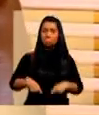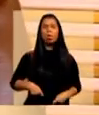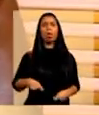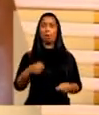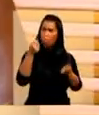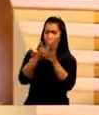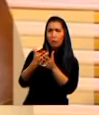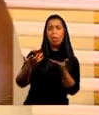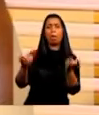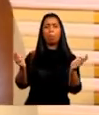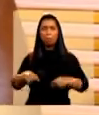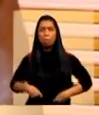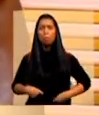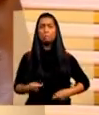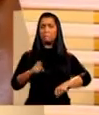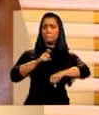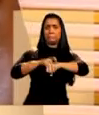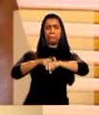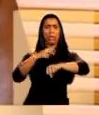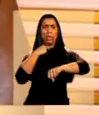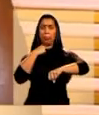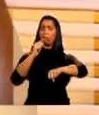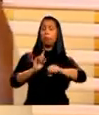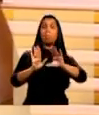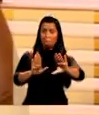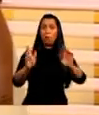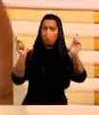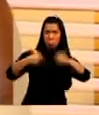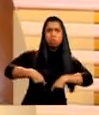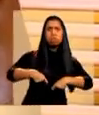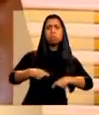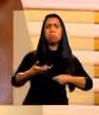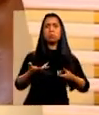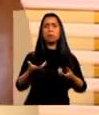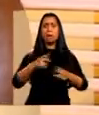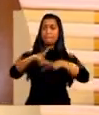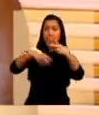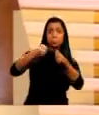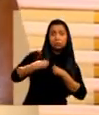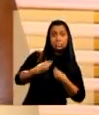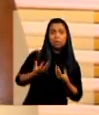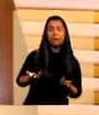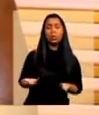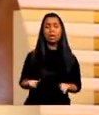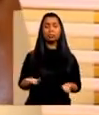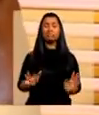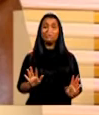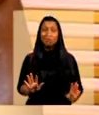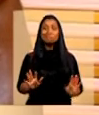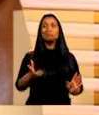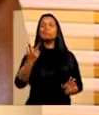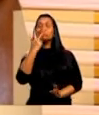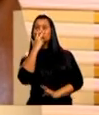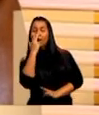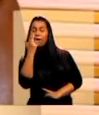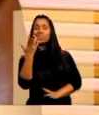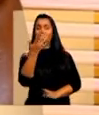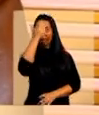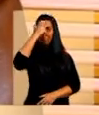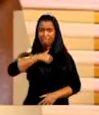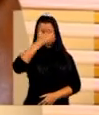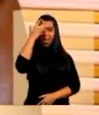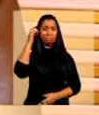eu trabalho muito, eu mereço, né? Então eu mereço comprar, eu não tenho tempo para mim, então eu mereço, né, me dar esse presente. Então isso faz com